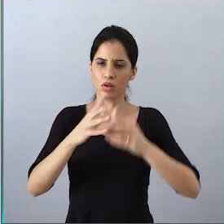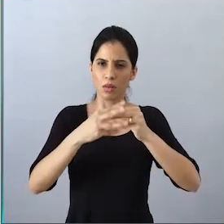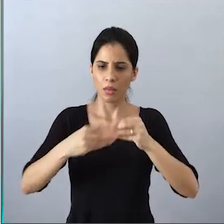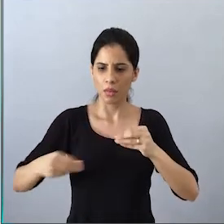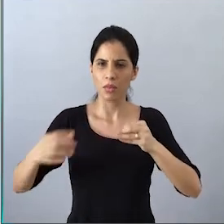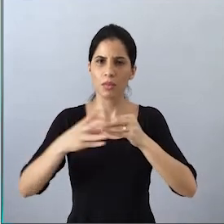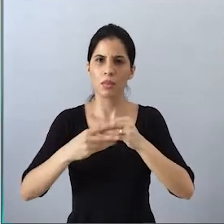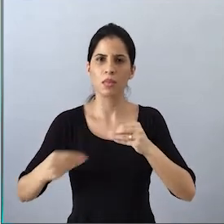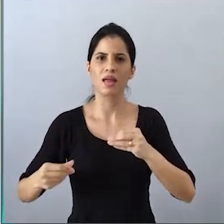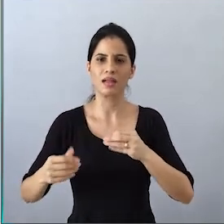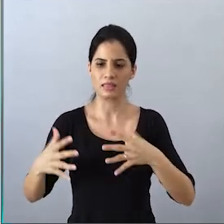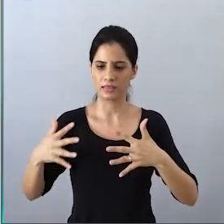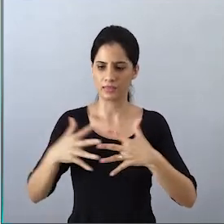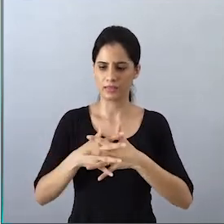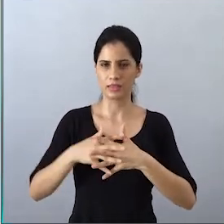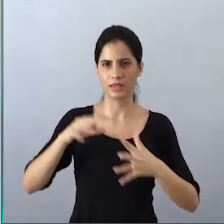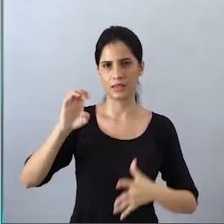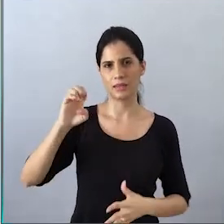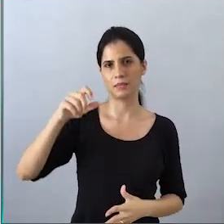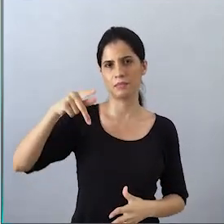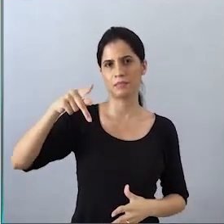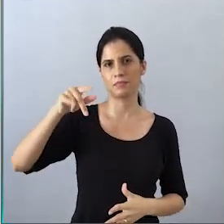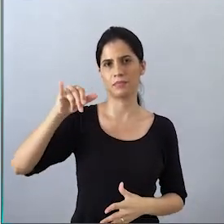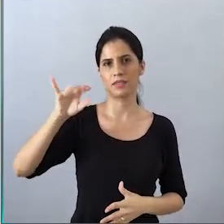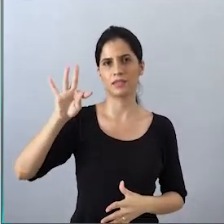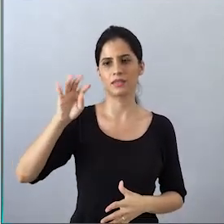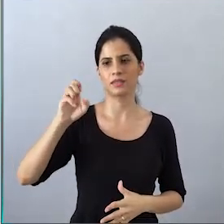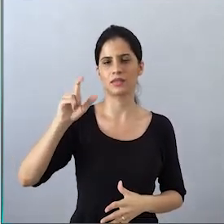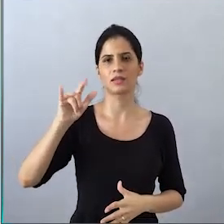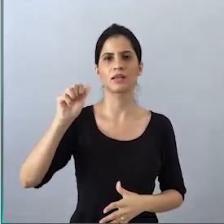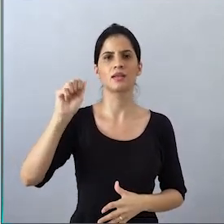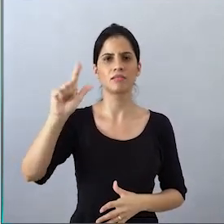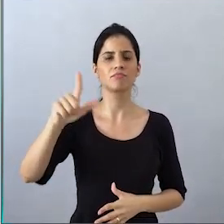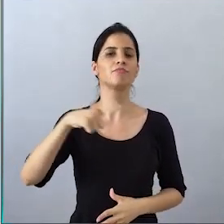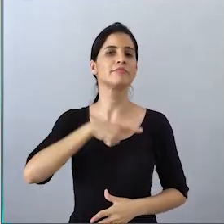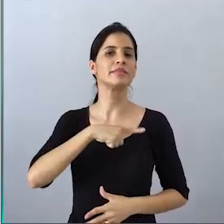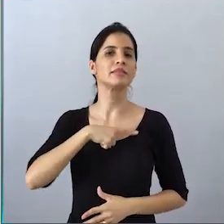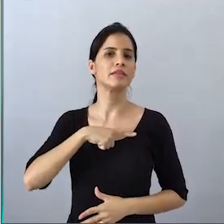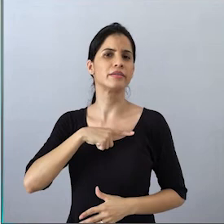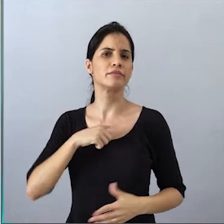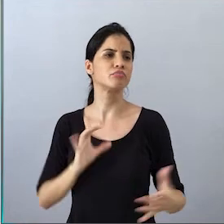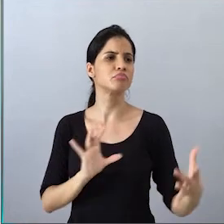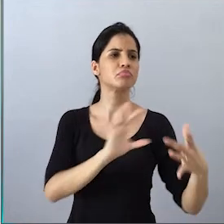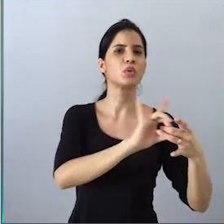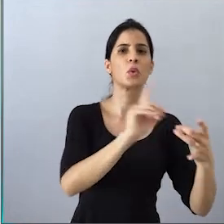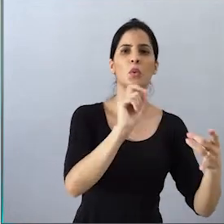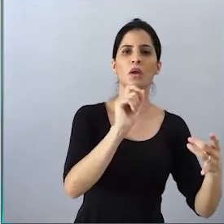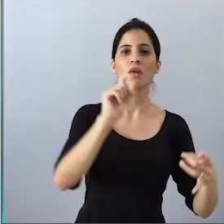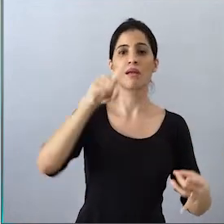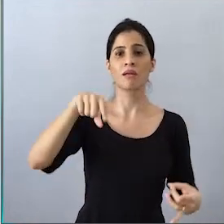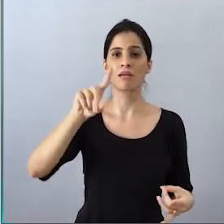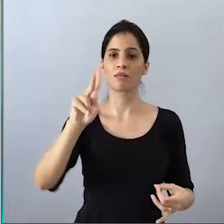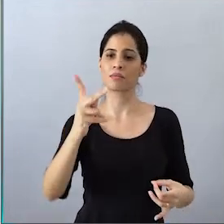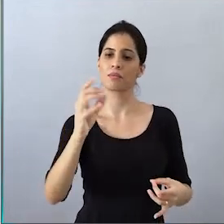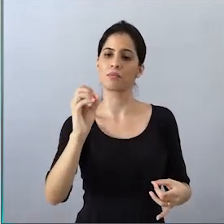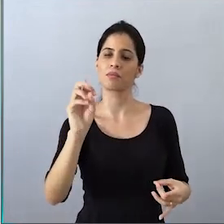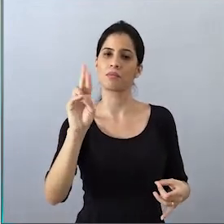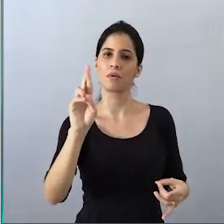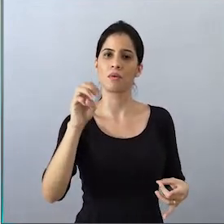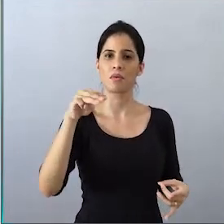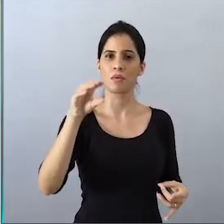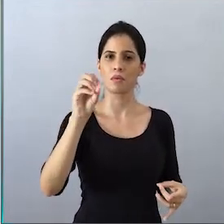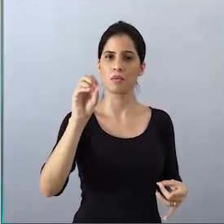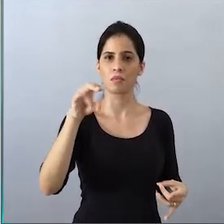ocorre no tecido epitelial está ligada a controles hormonais e enzimáticos, tanto os produzidos pelo próprio epitélio em regiões específicas como